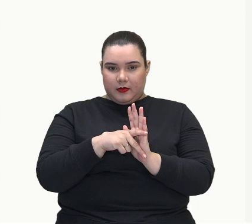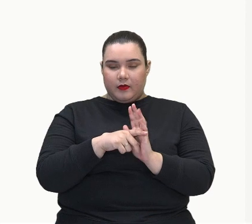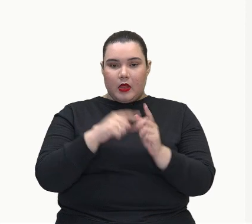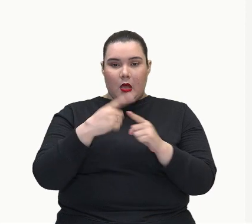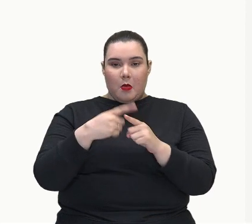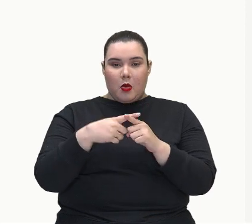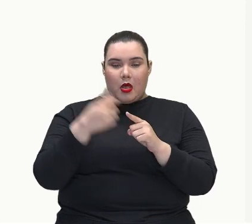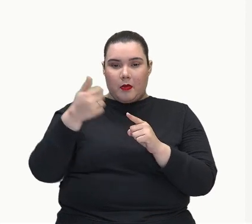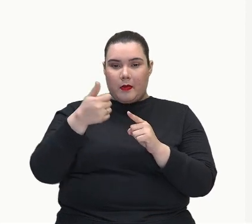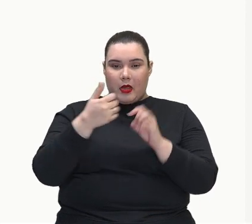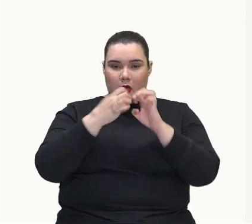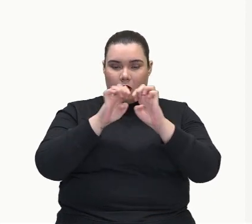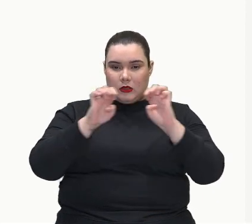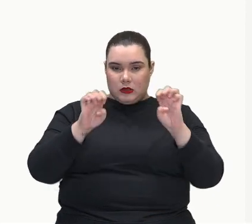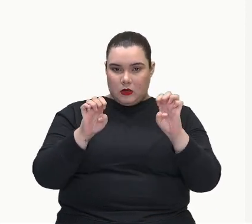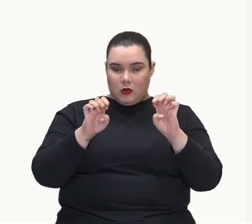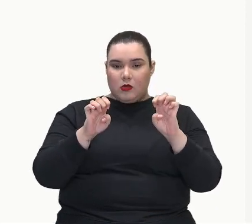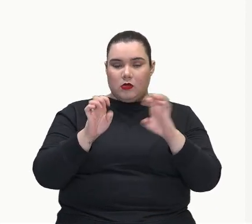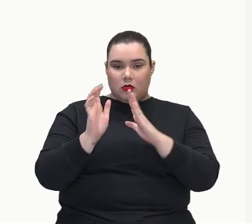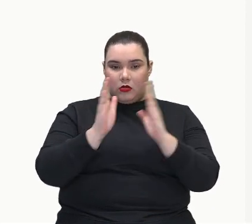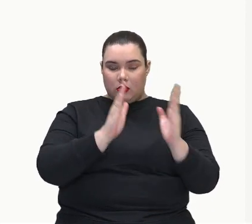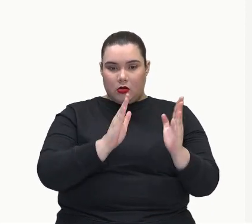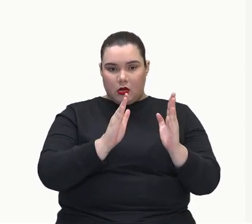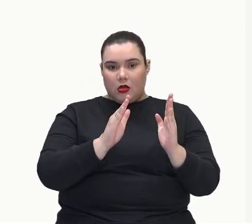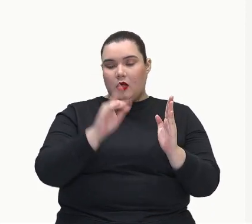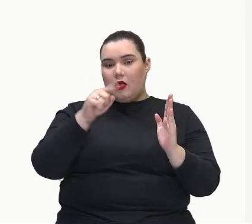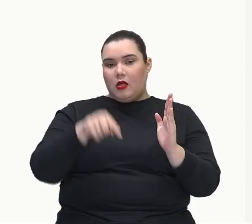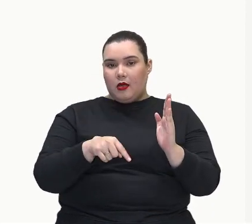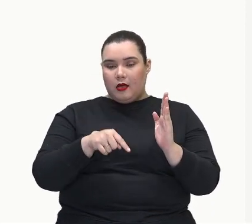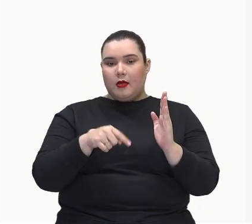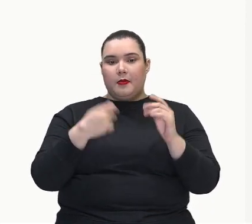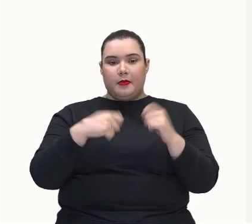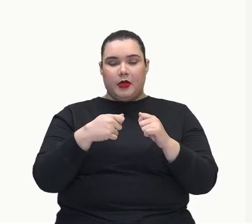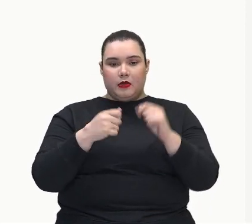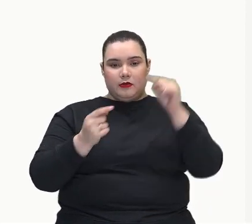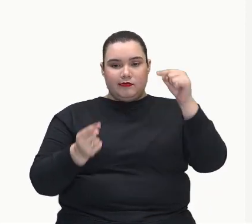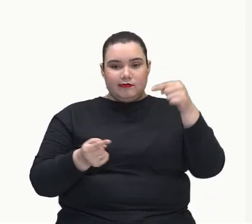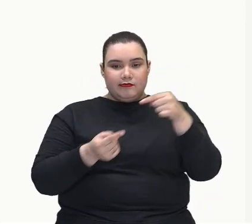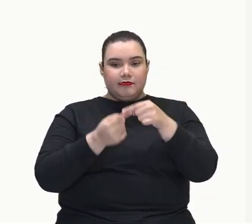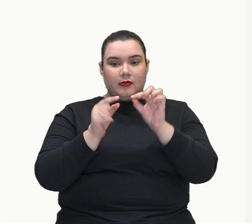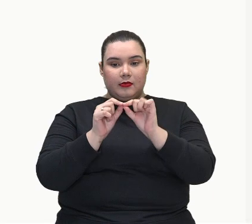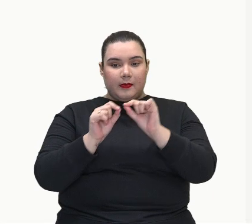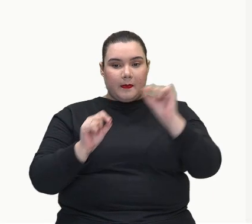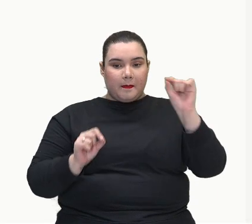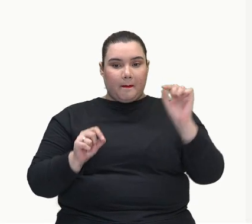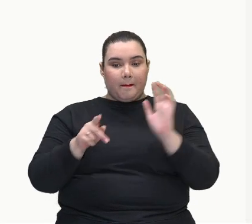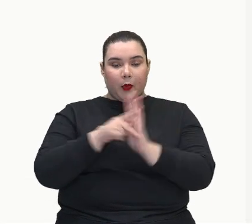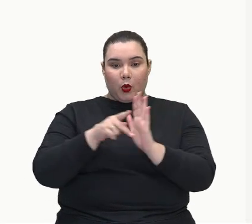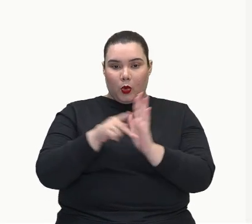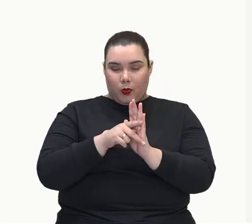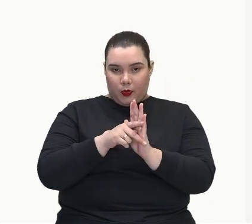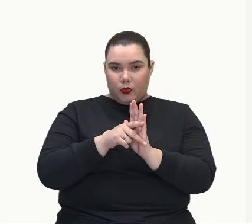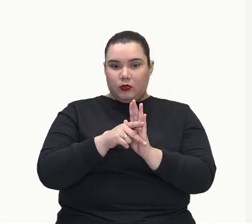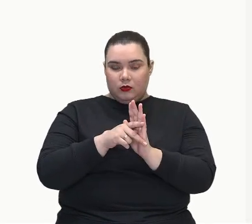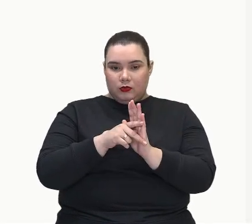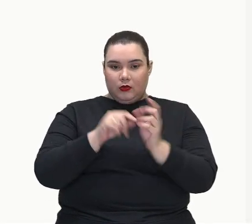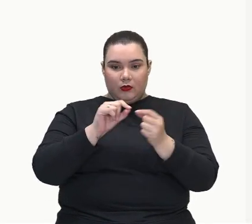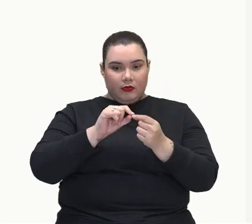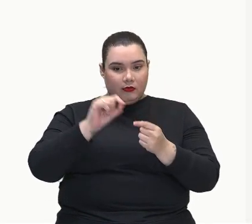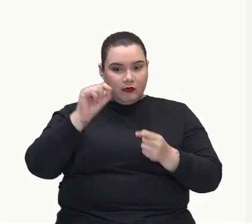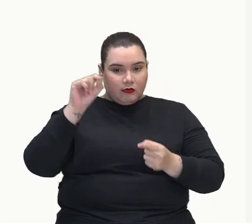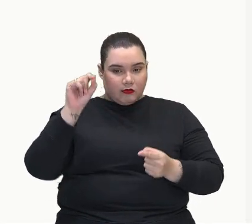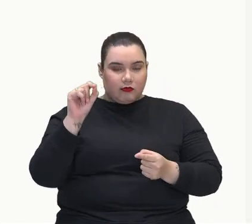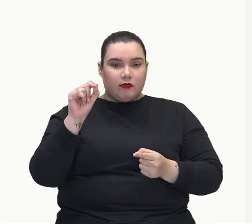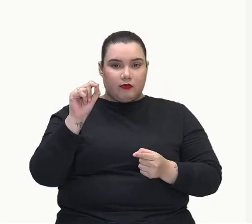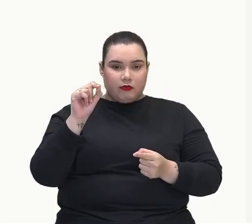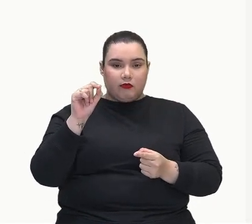equação, os segmentos eles têm que pertencer à mesma reta. Então, olha